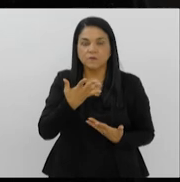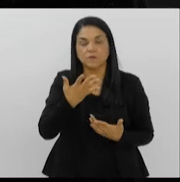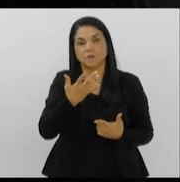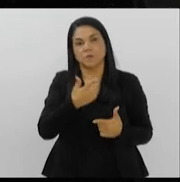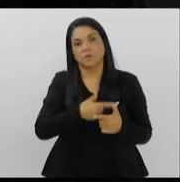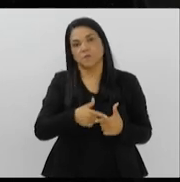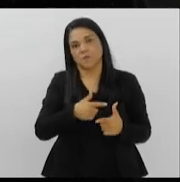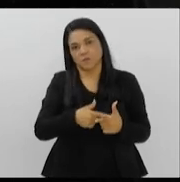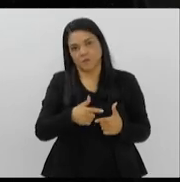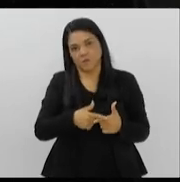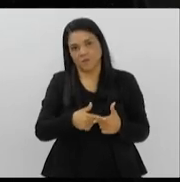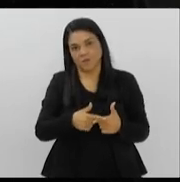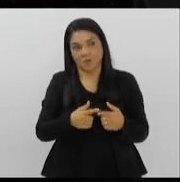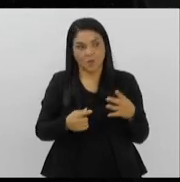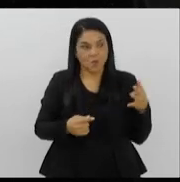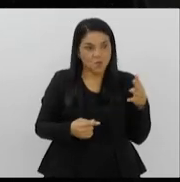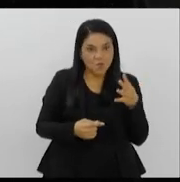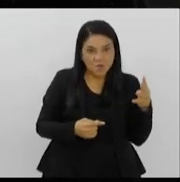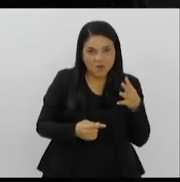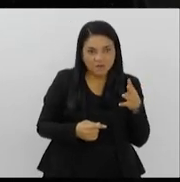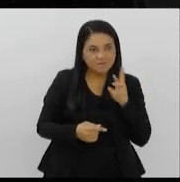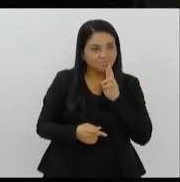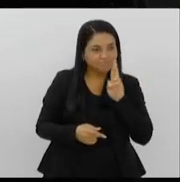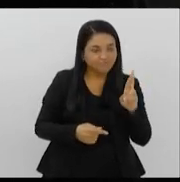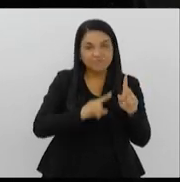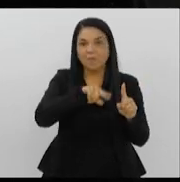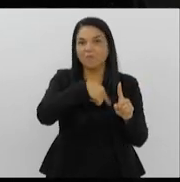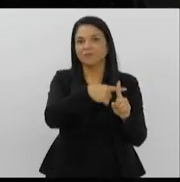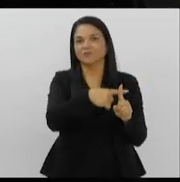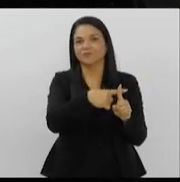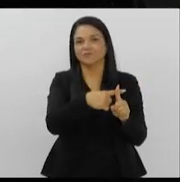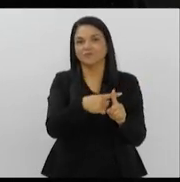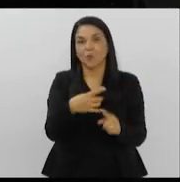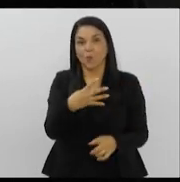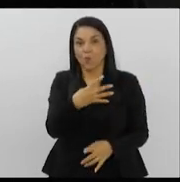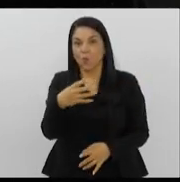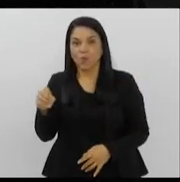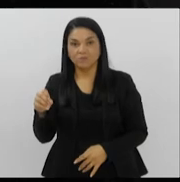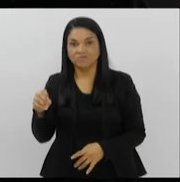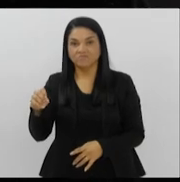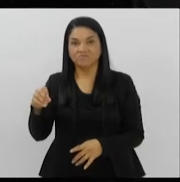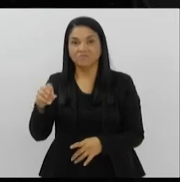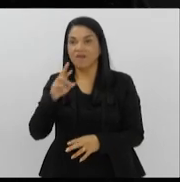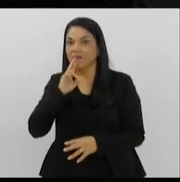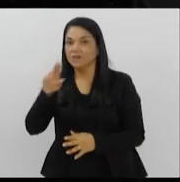dessa, porque ela não pode superar, em tese, a decisão dos